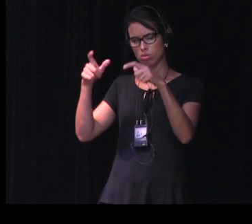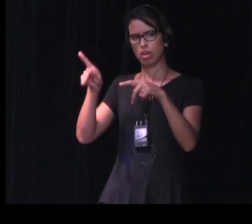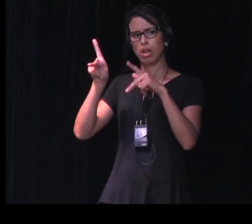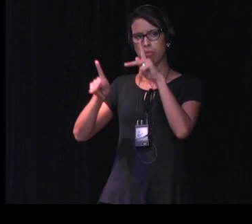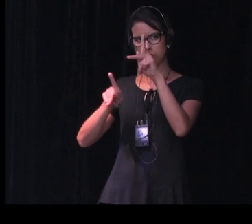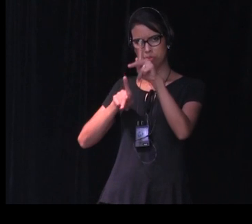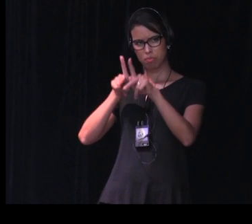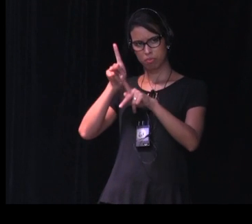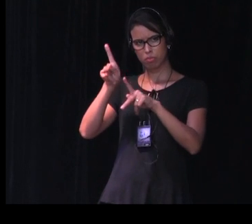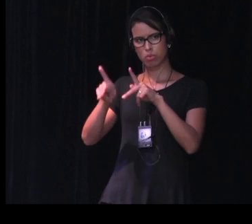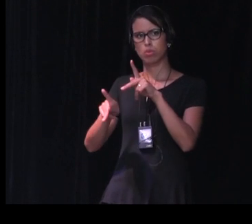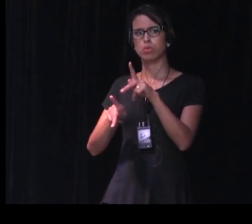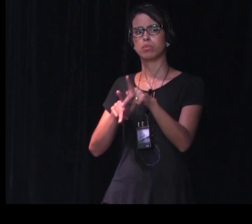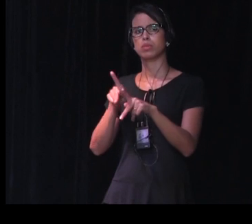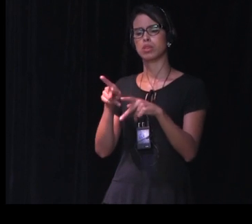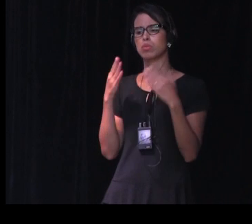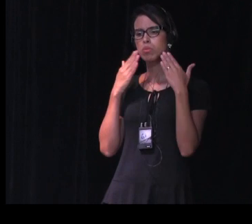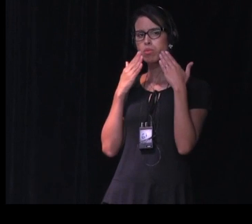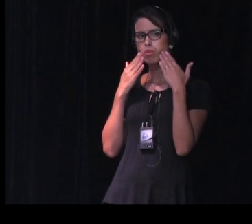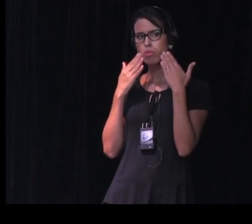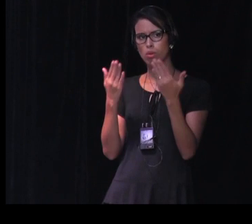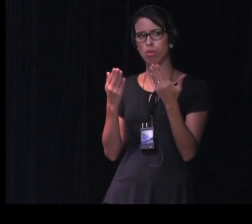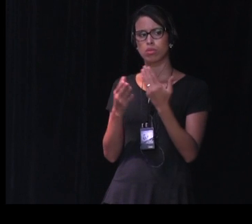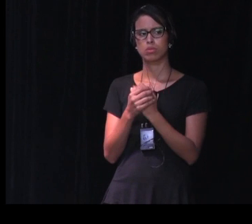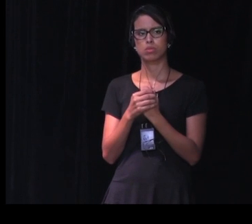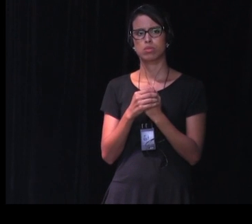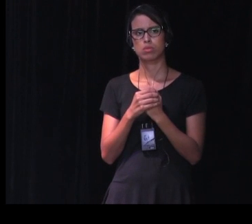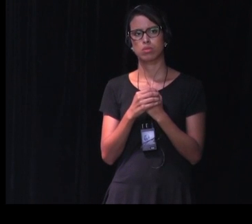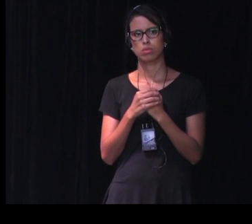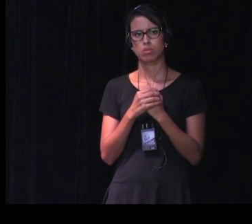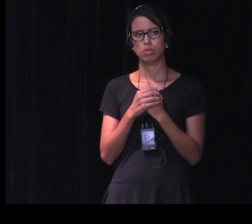Então, este lugar público que vocês veem aí na foto